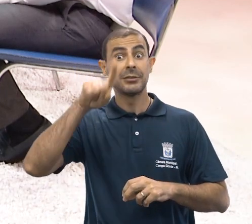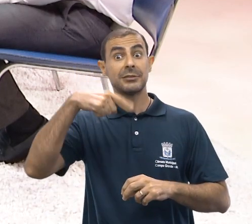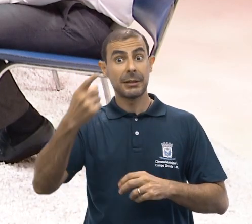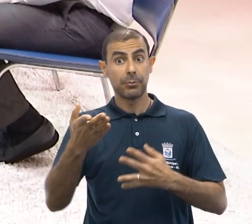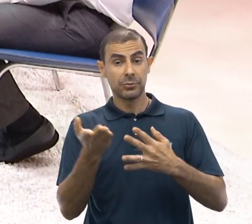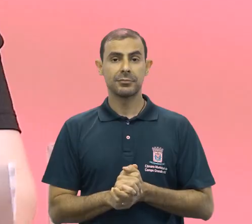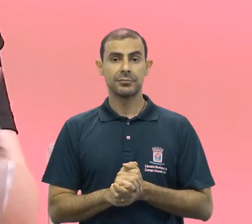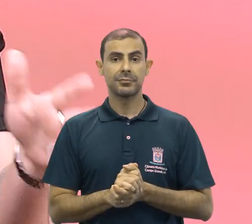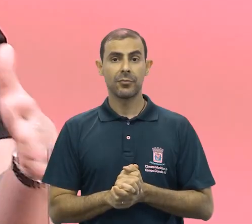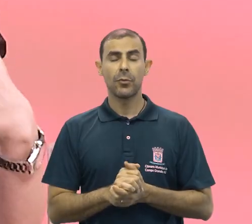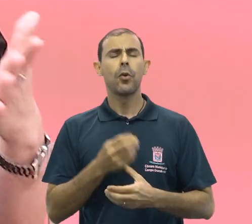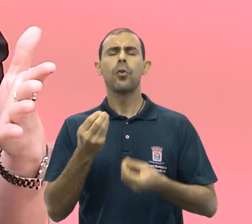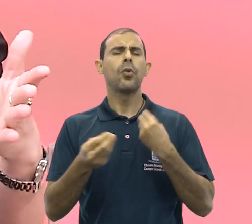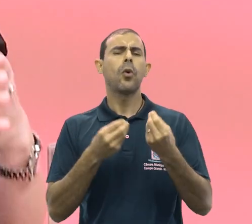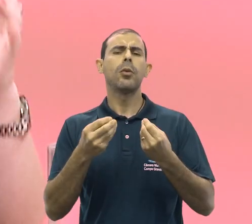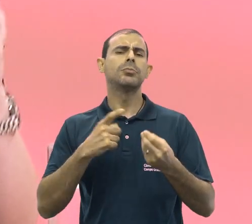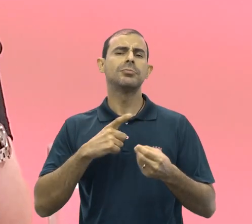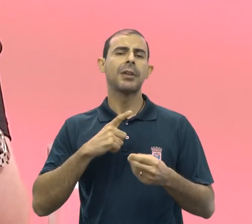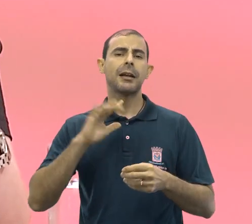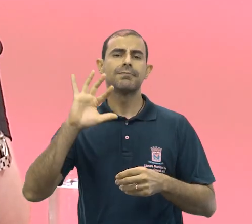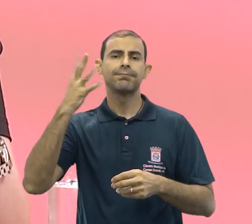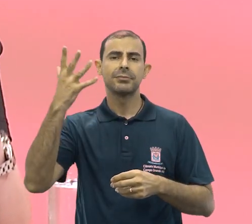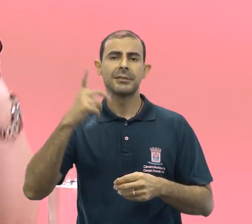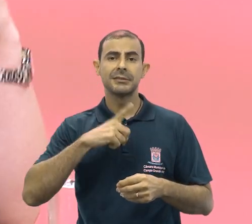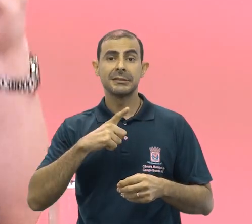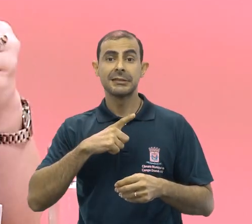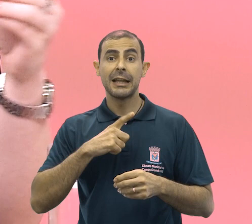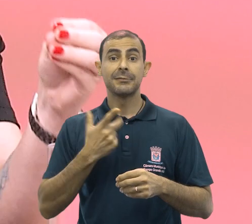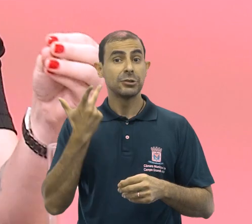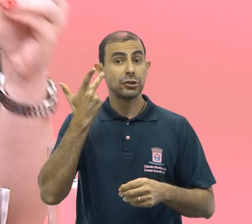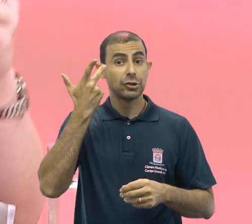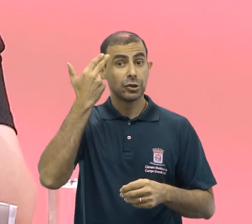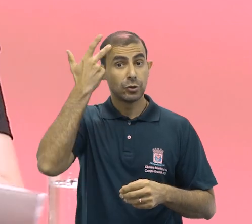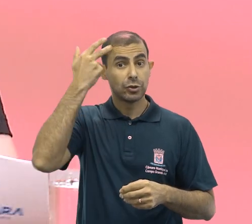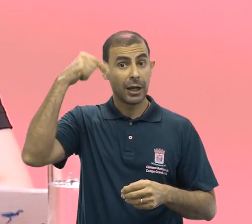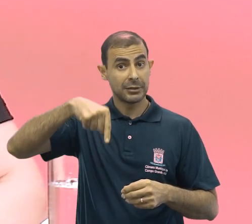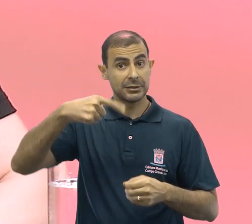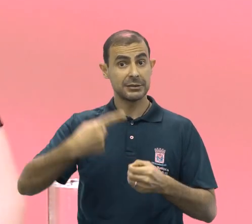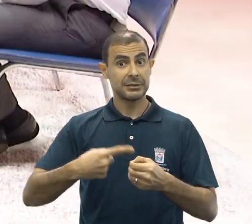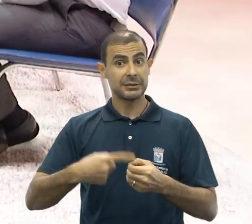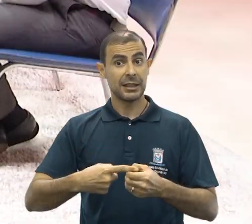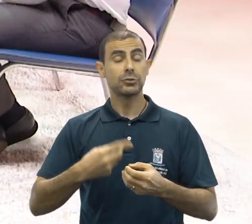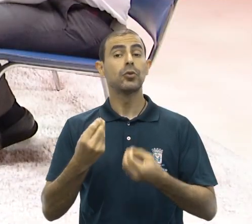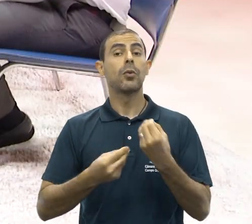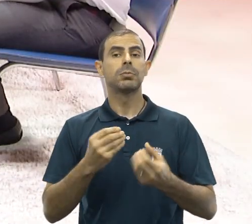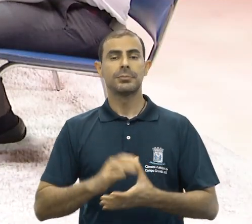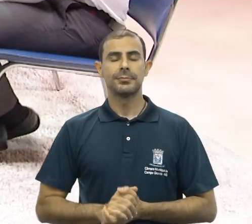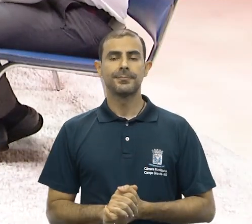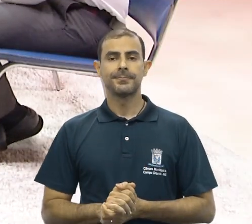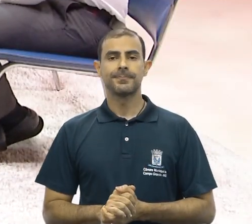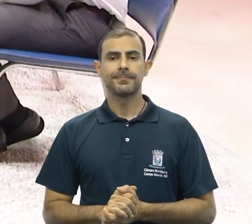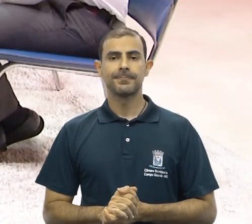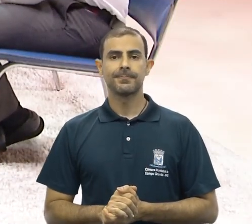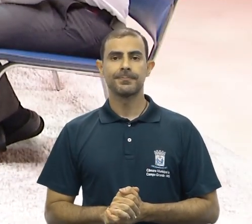da cirurgia. Como que está, né, sendo desenvolvida, como que está sendo a atuação dessa cirurgia aqui no nosso município, doutor? A